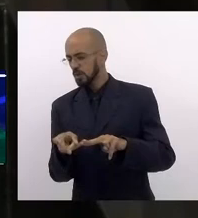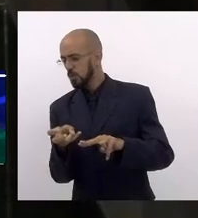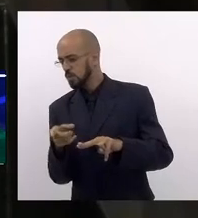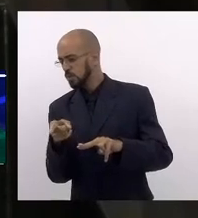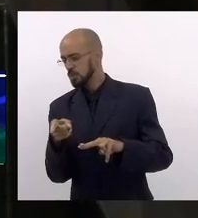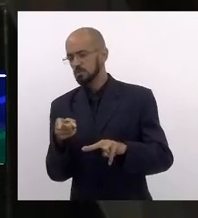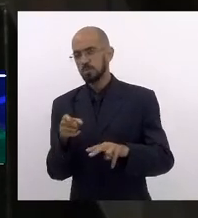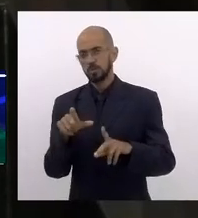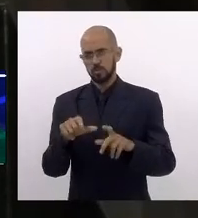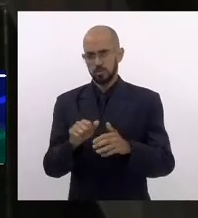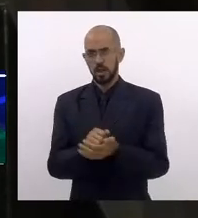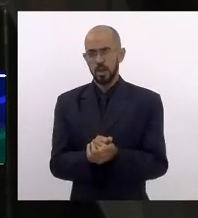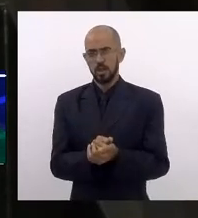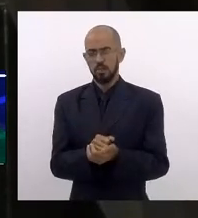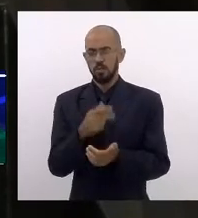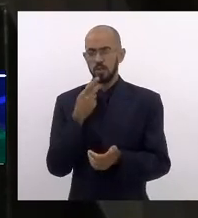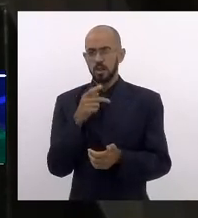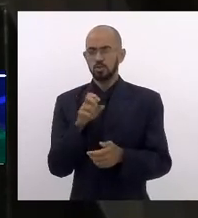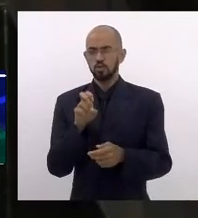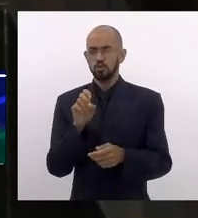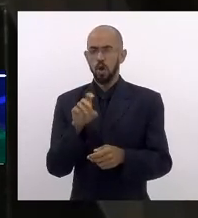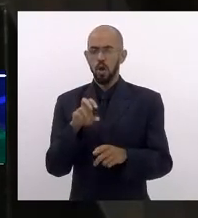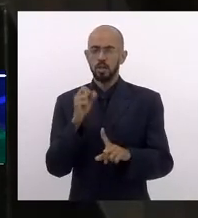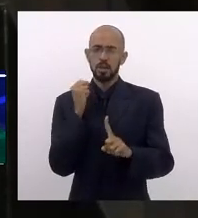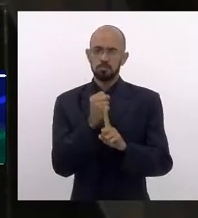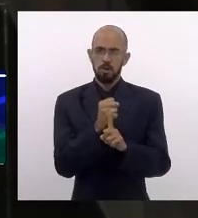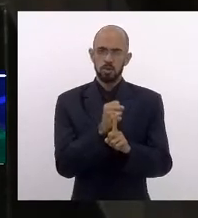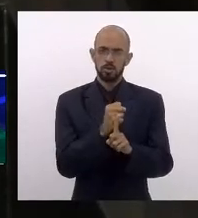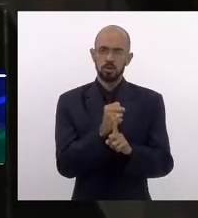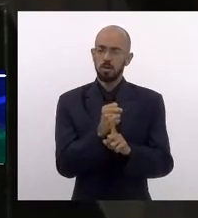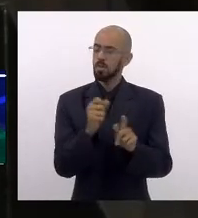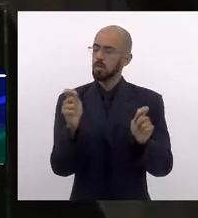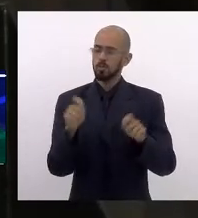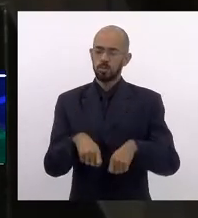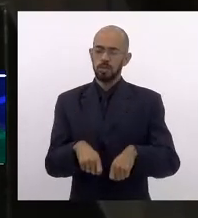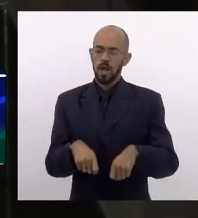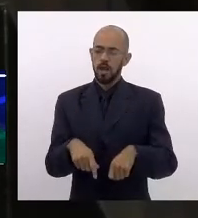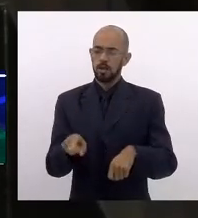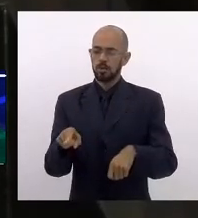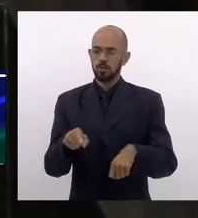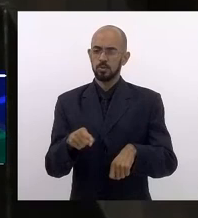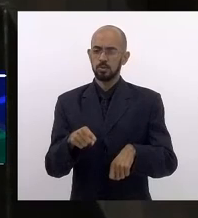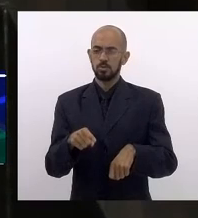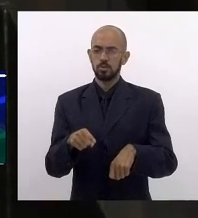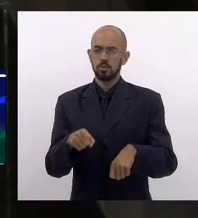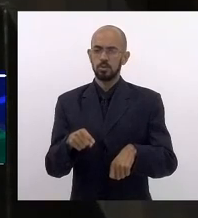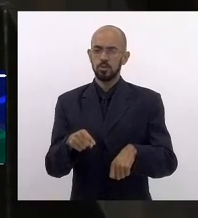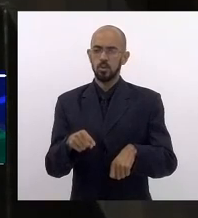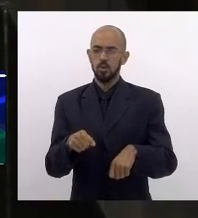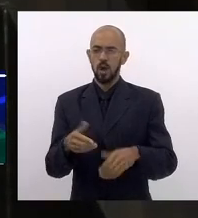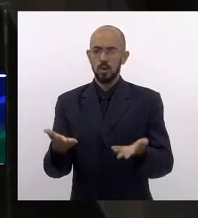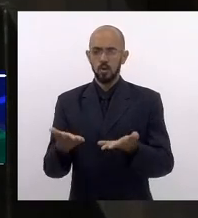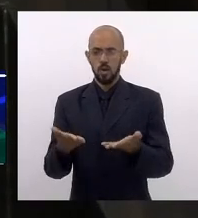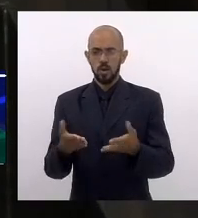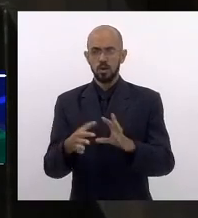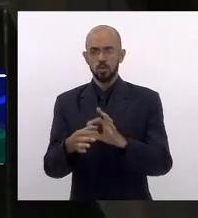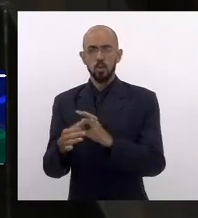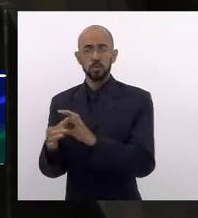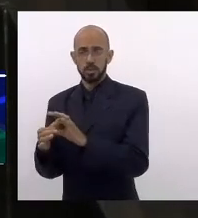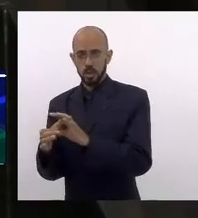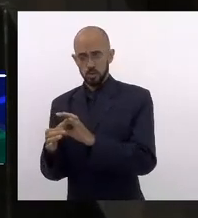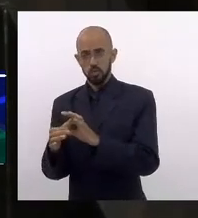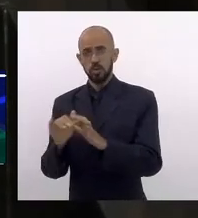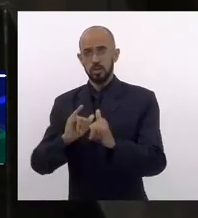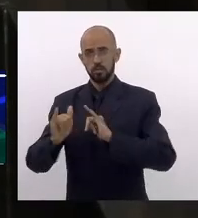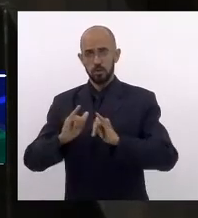mortes, que os dados são absolutamente aterradores. Não é possível que, diante desses dados, as autoridades constituídas do Rio de Janeiro,